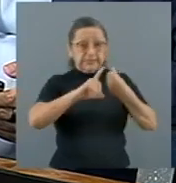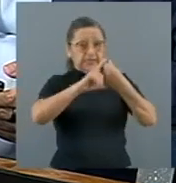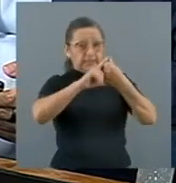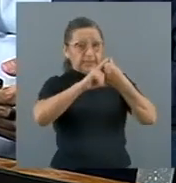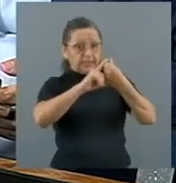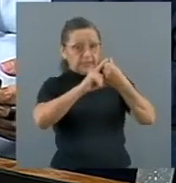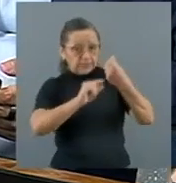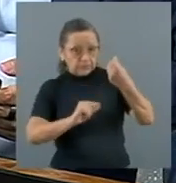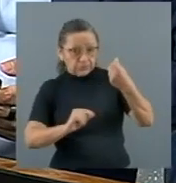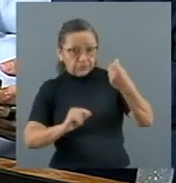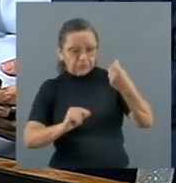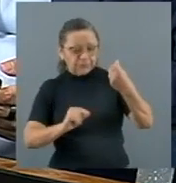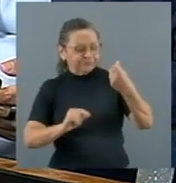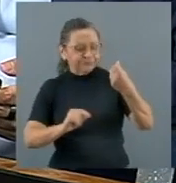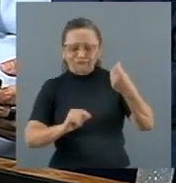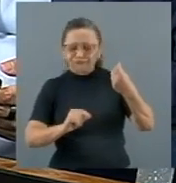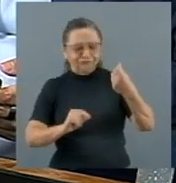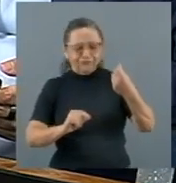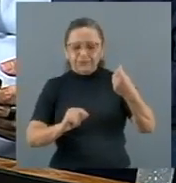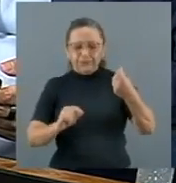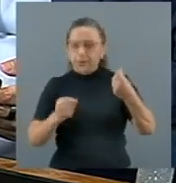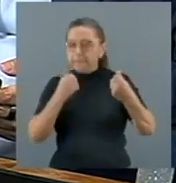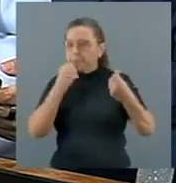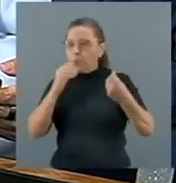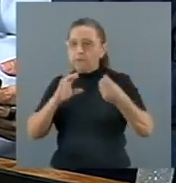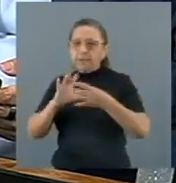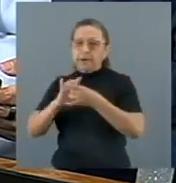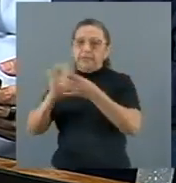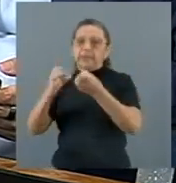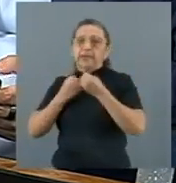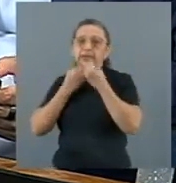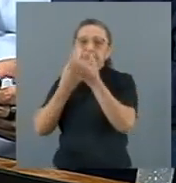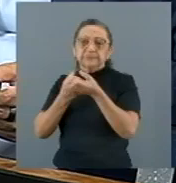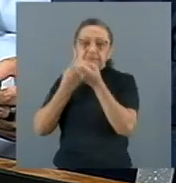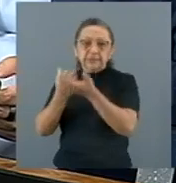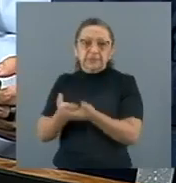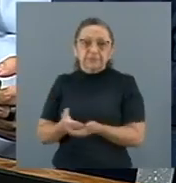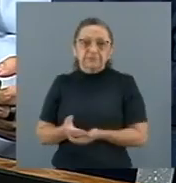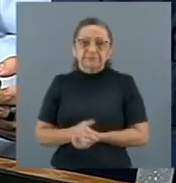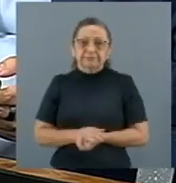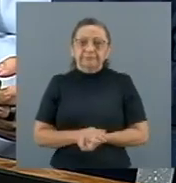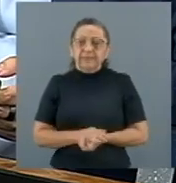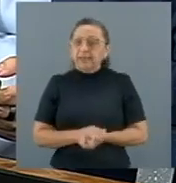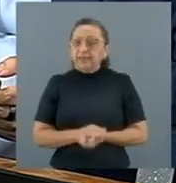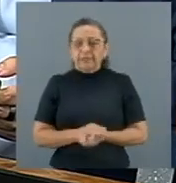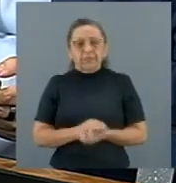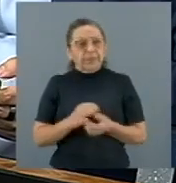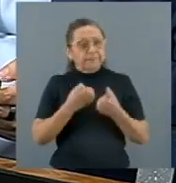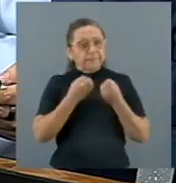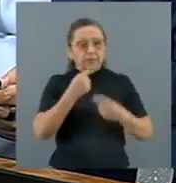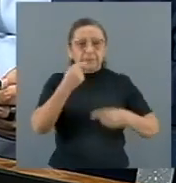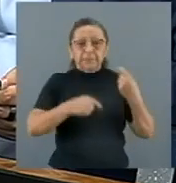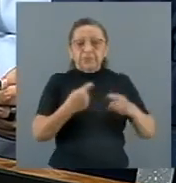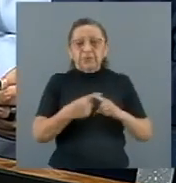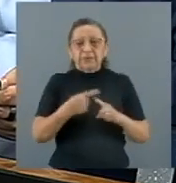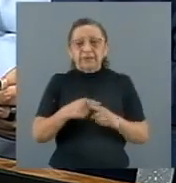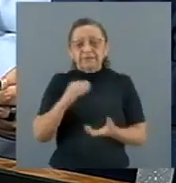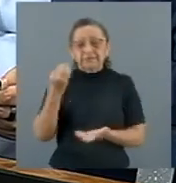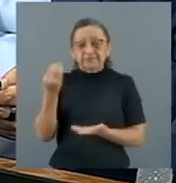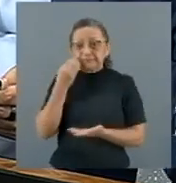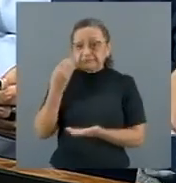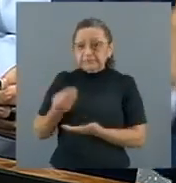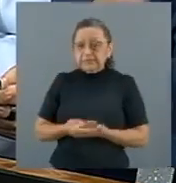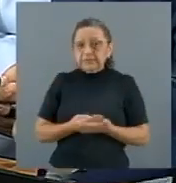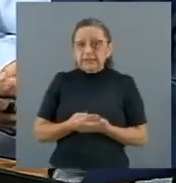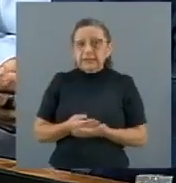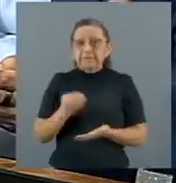que não faz bem à liberdade de expressão, que não faz bem ao debate, porque a desinformação, que eu saiba, se